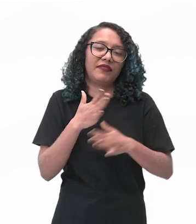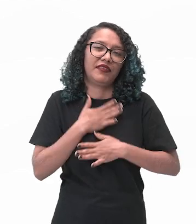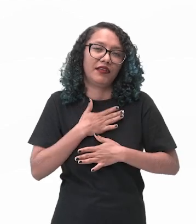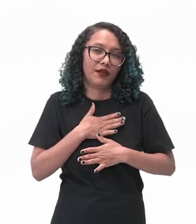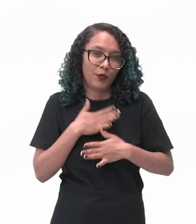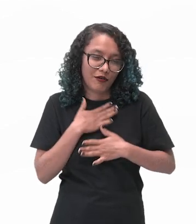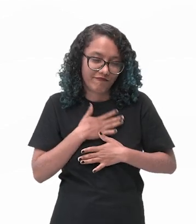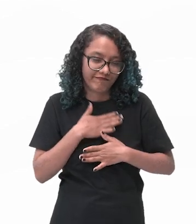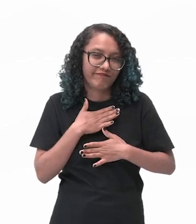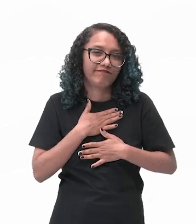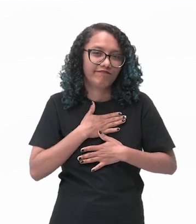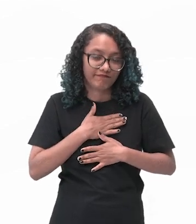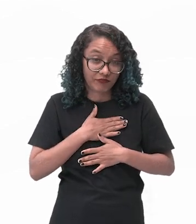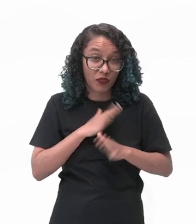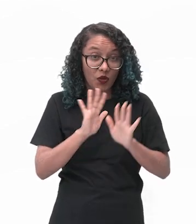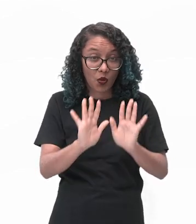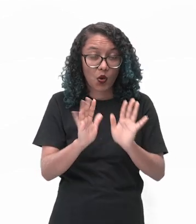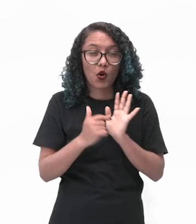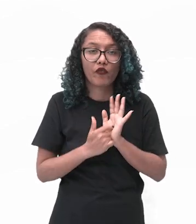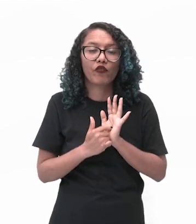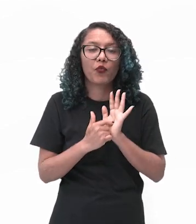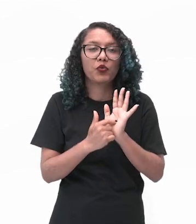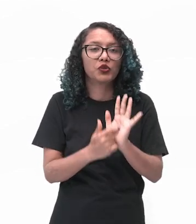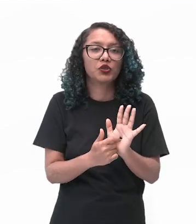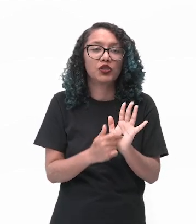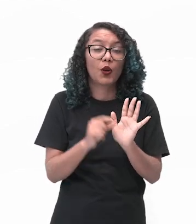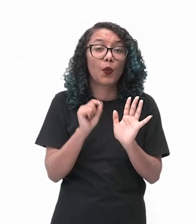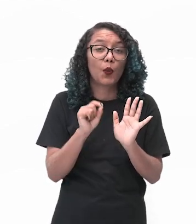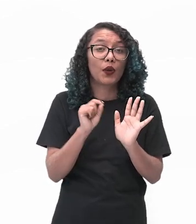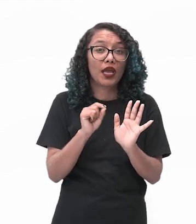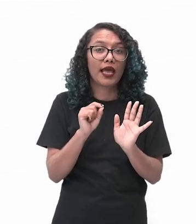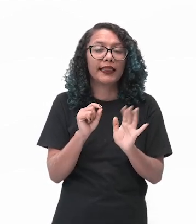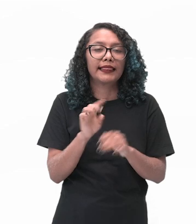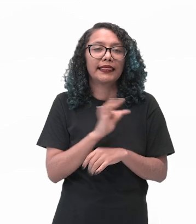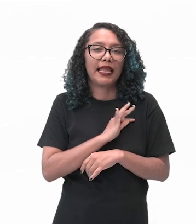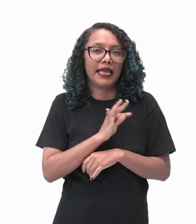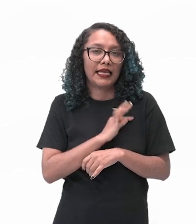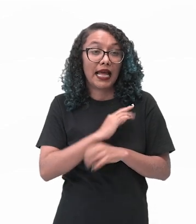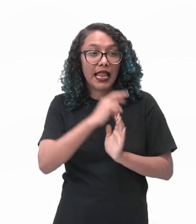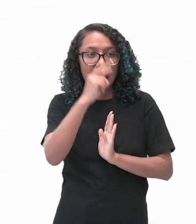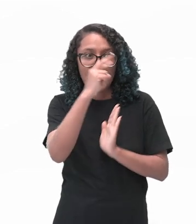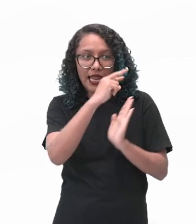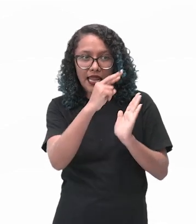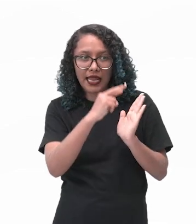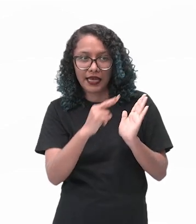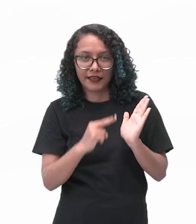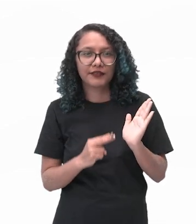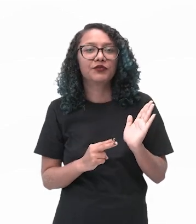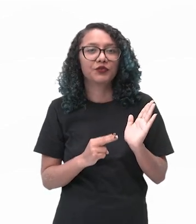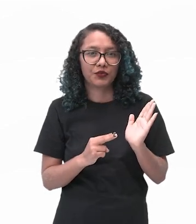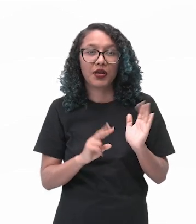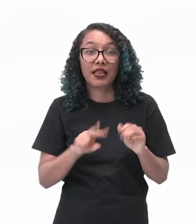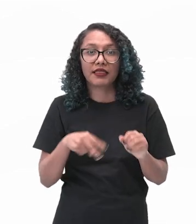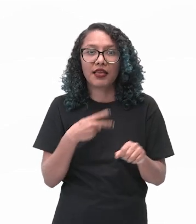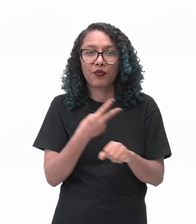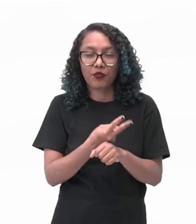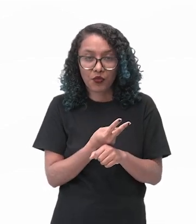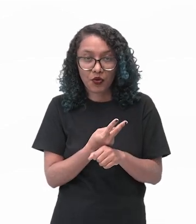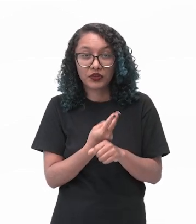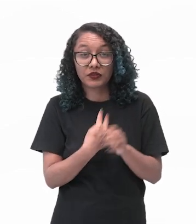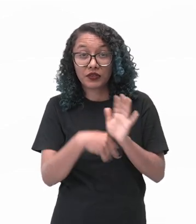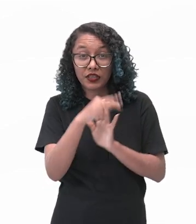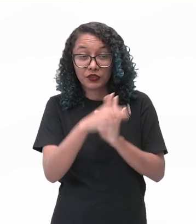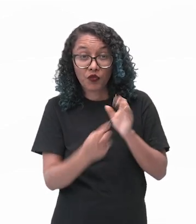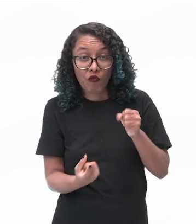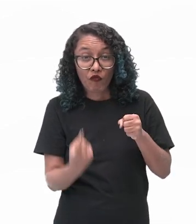Acalma, relaxa. Eu vou trazer aqui para vocês técnicas de leitura, que depois nós vamos voltar para esse texto e eu vou mostrar para